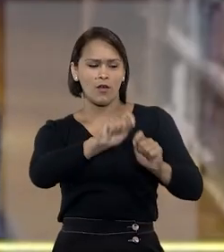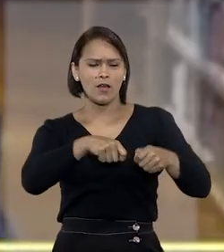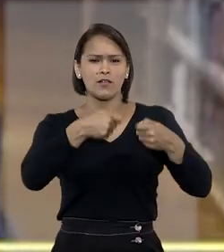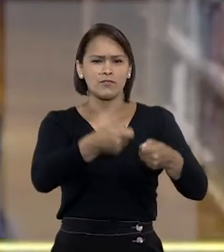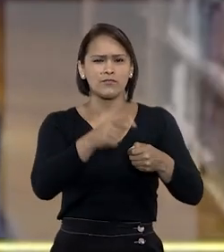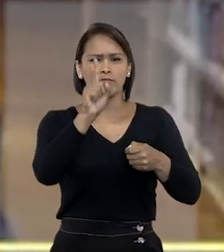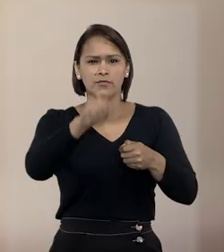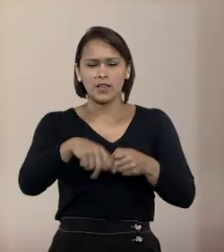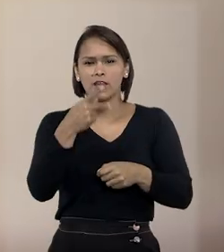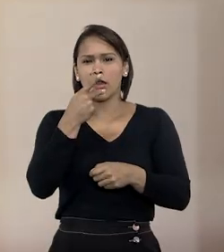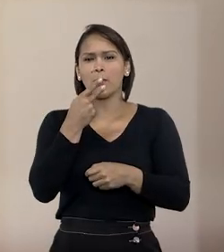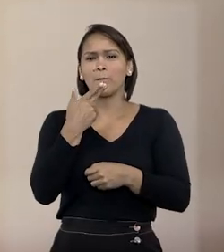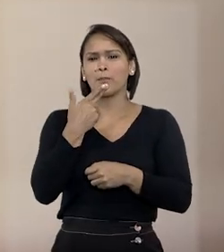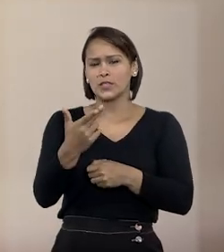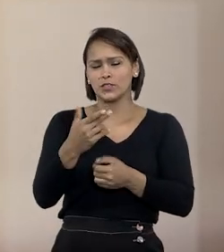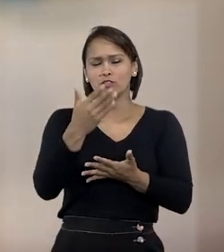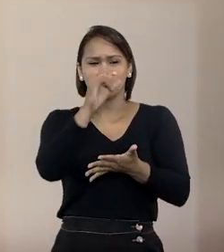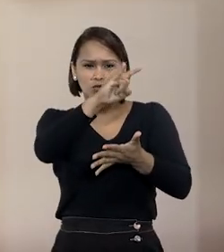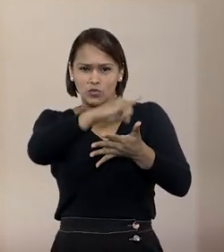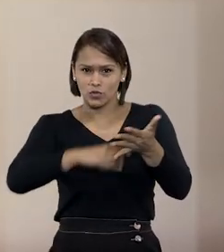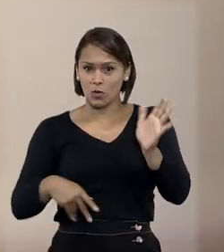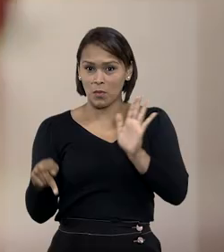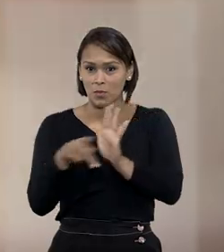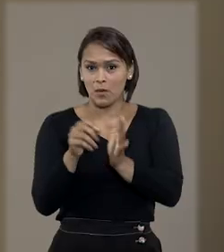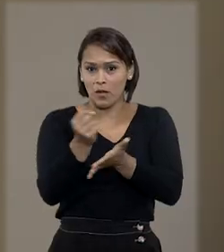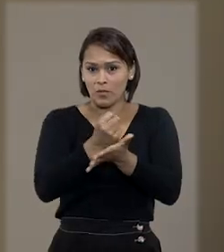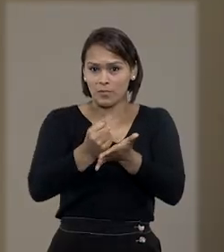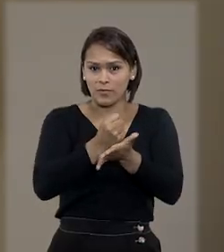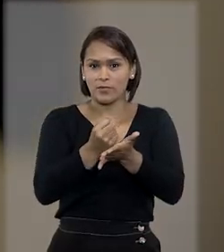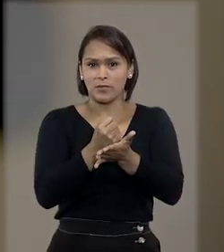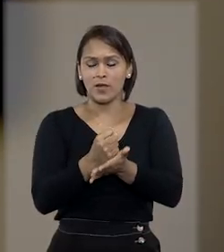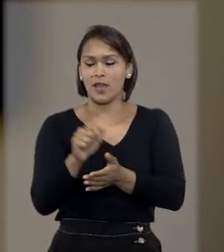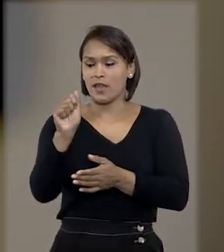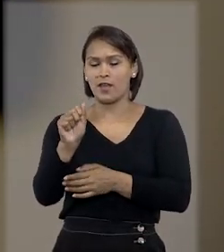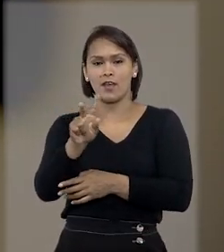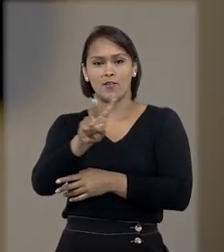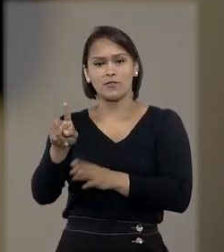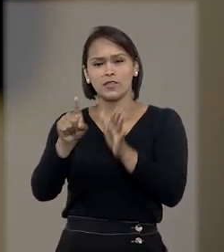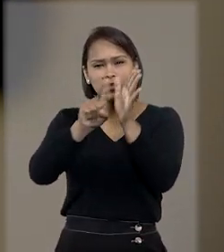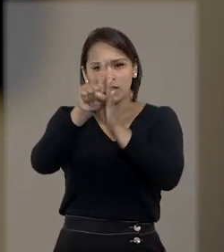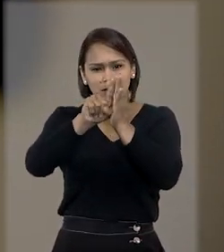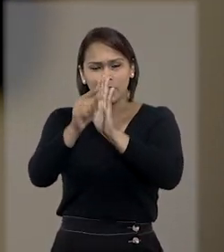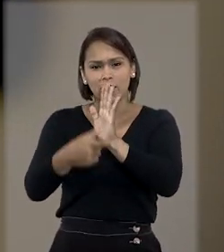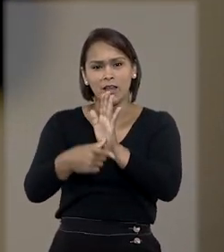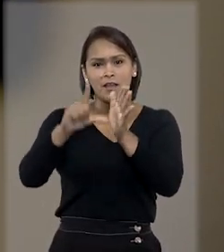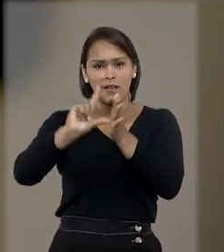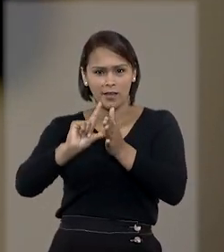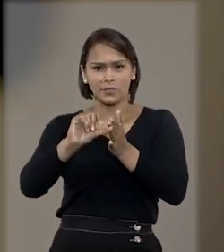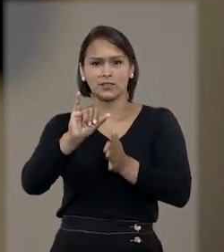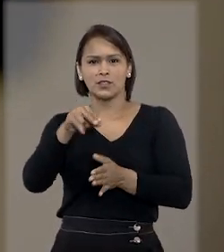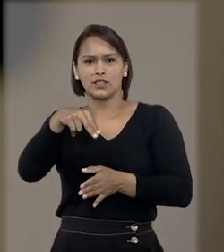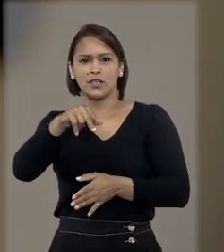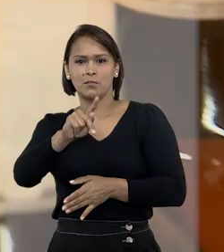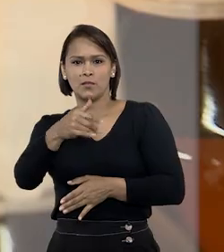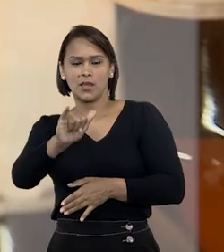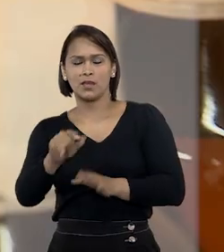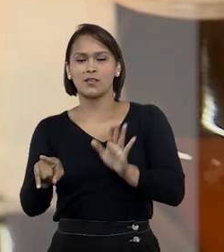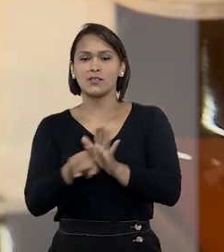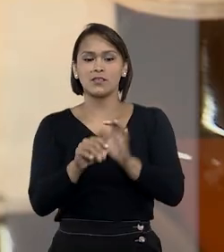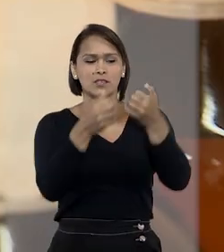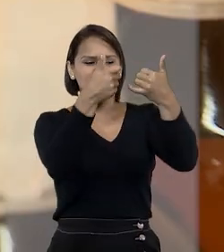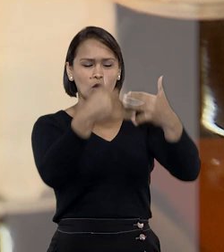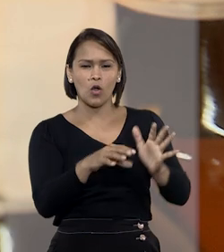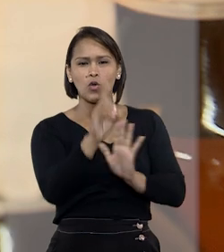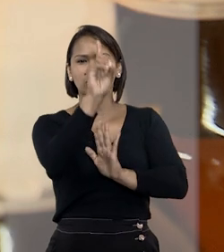Luis Felipe Salomão defendeu que em se tratando de pedido de patente de fármacos compete a no Visa apurar antes da análise do irp